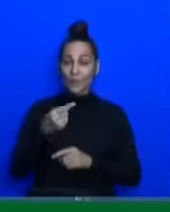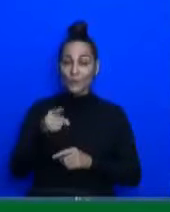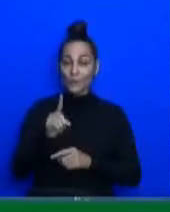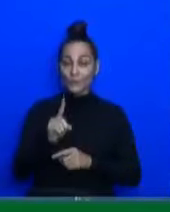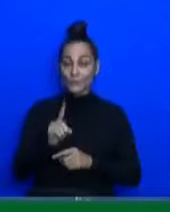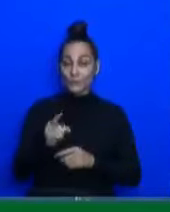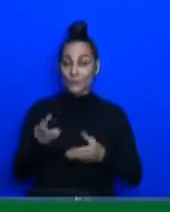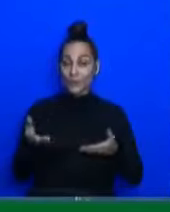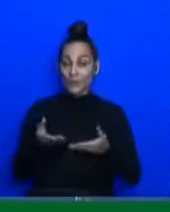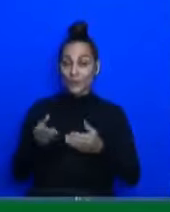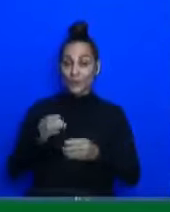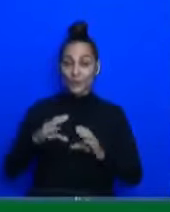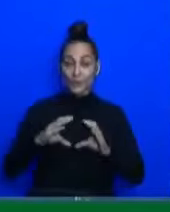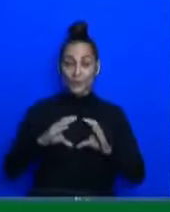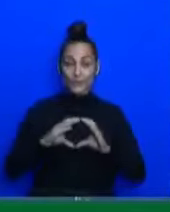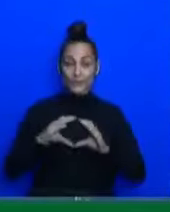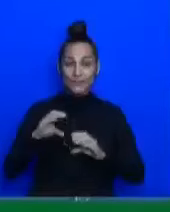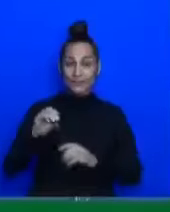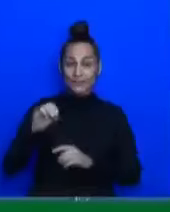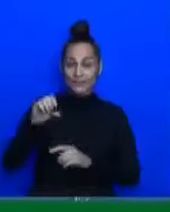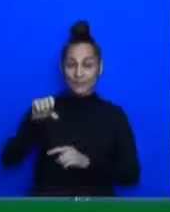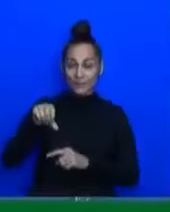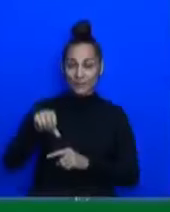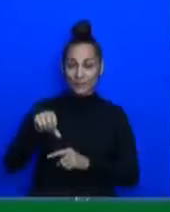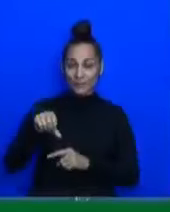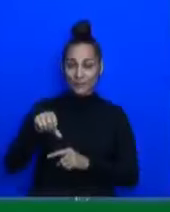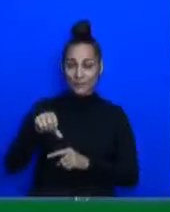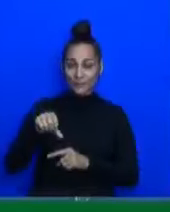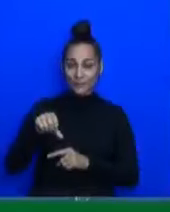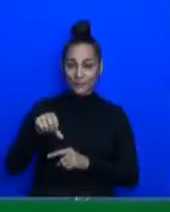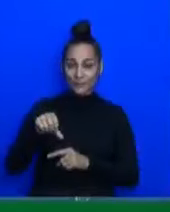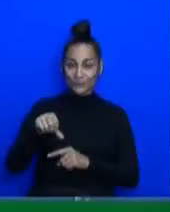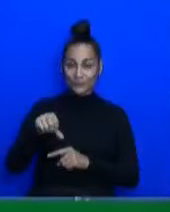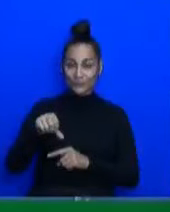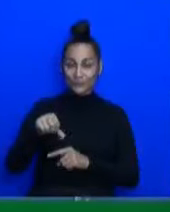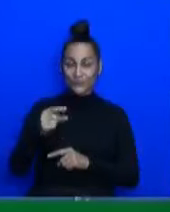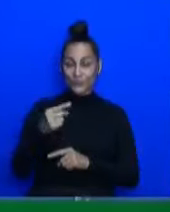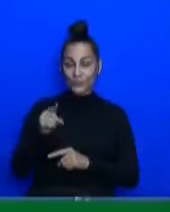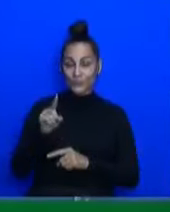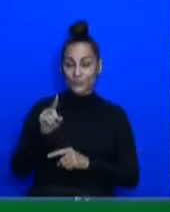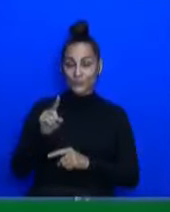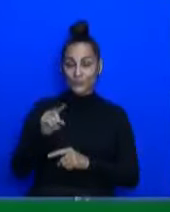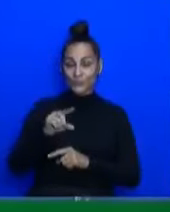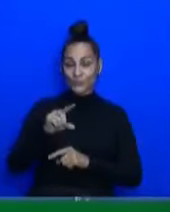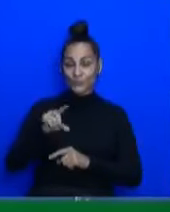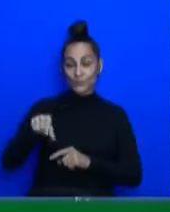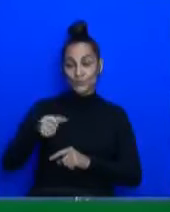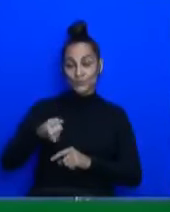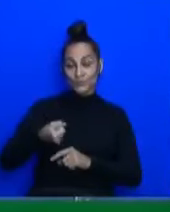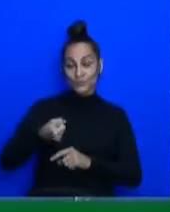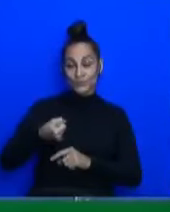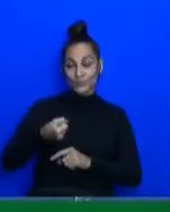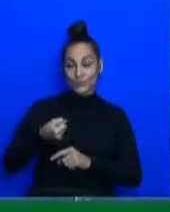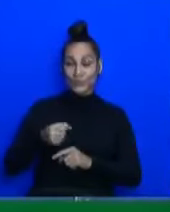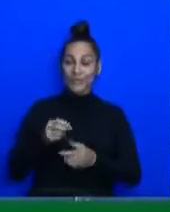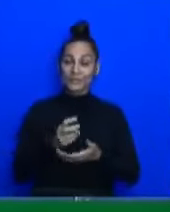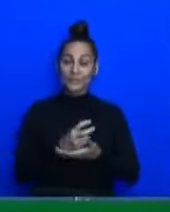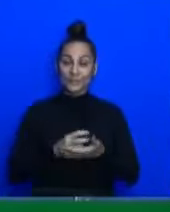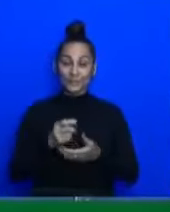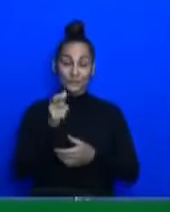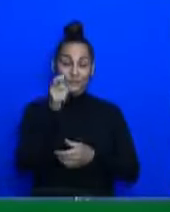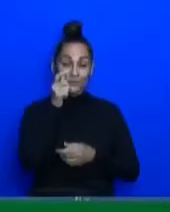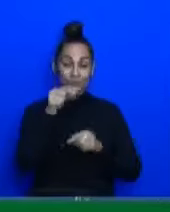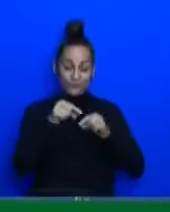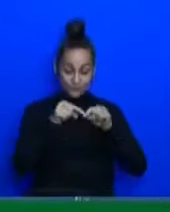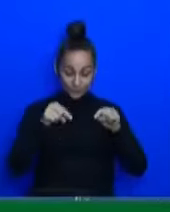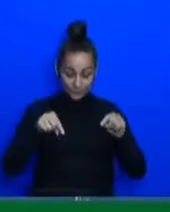sendo sorteada. Bola de número 09. 09, quinta e última dezena sorteada. No sorteio da quina, vamos à